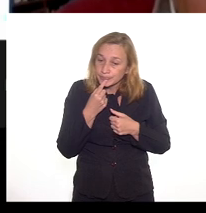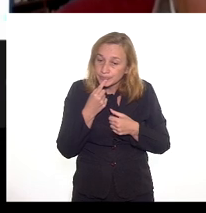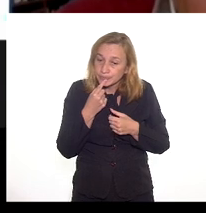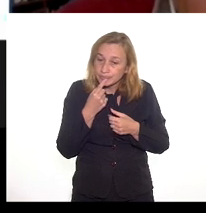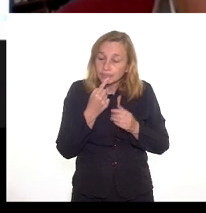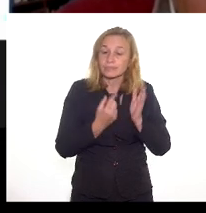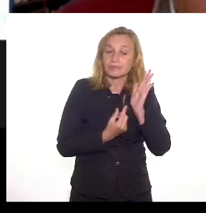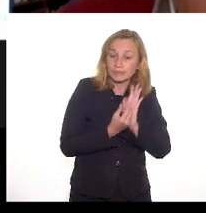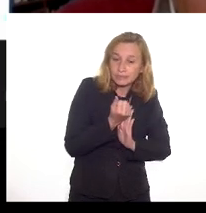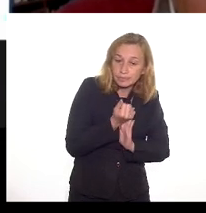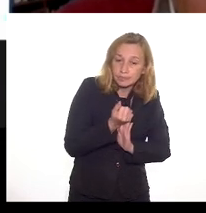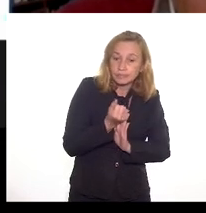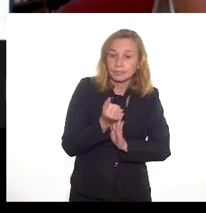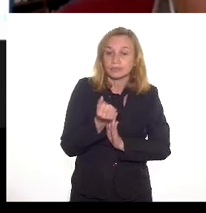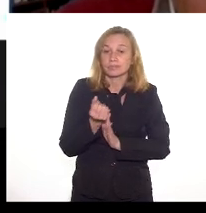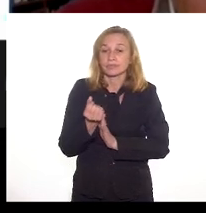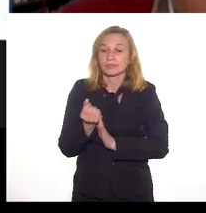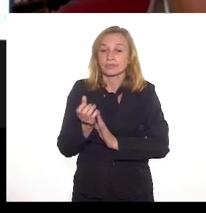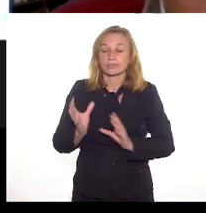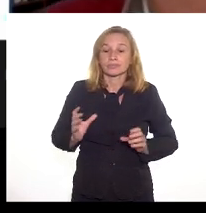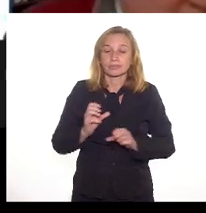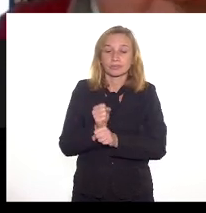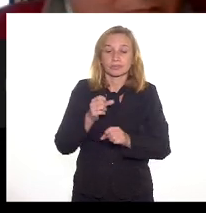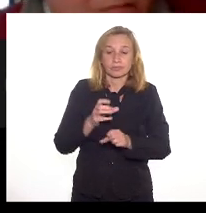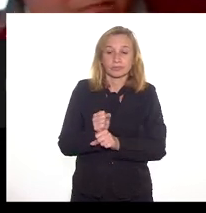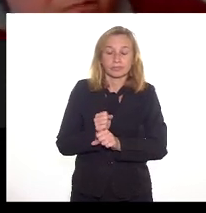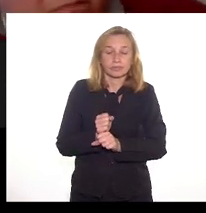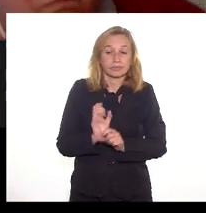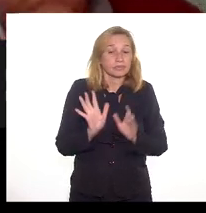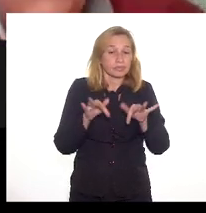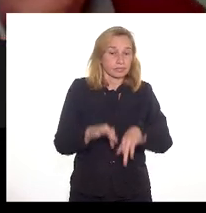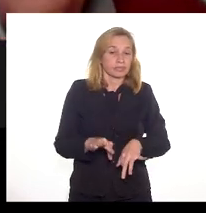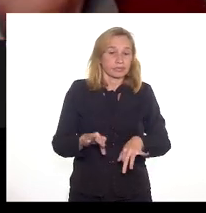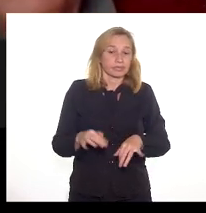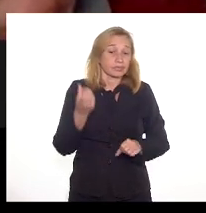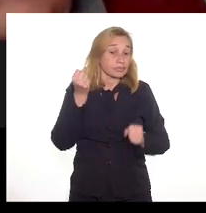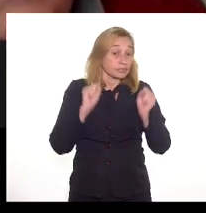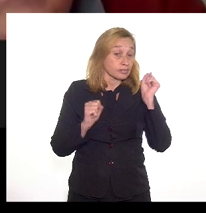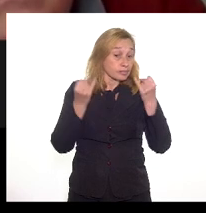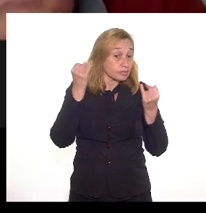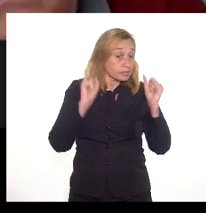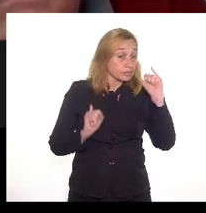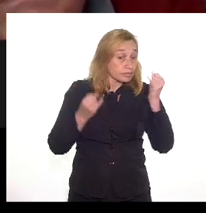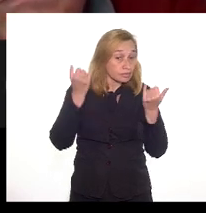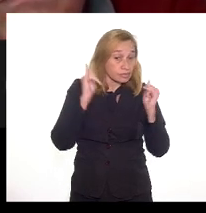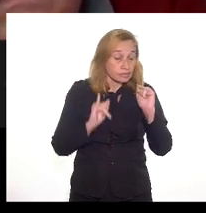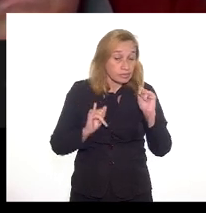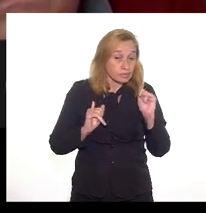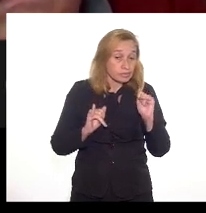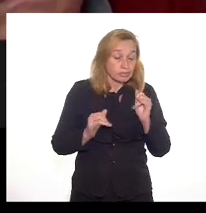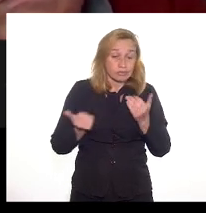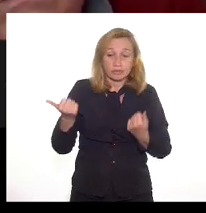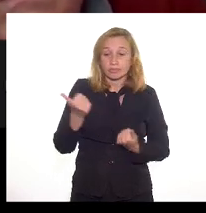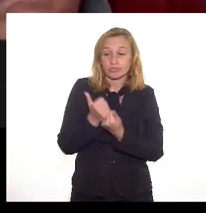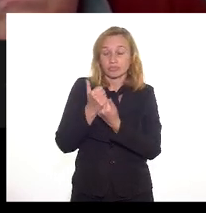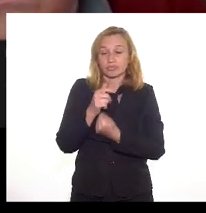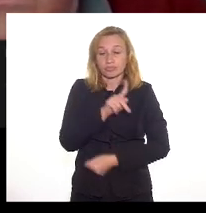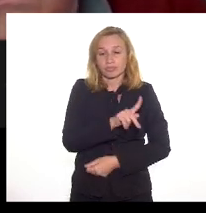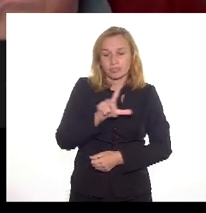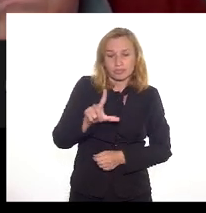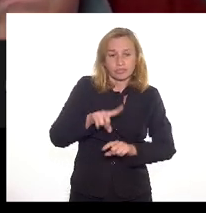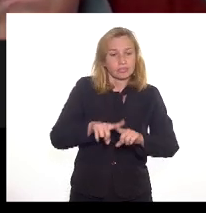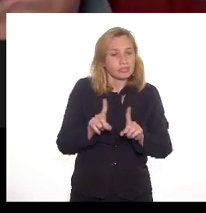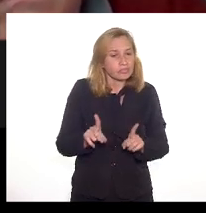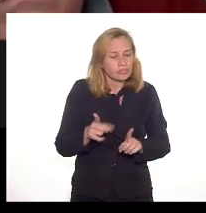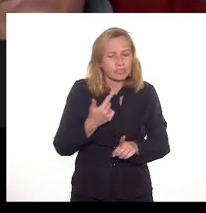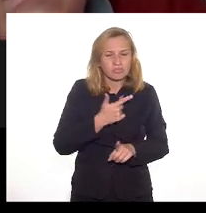Finanças e Tributação, enfim. E a indústria não apoia o PL, mas se